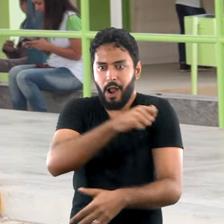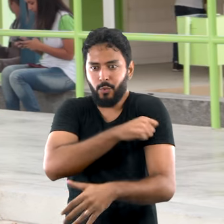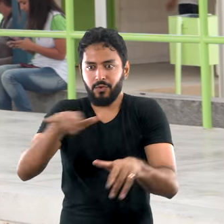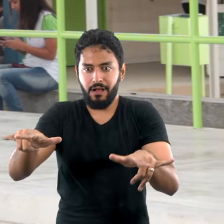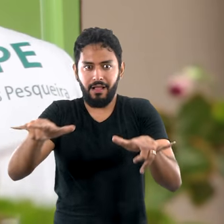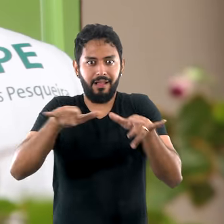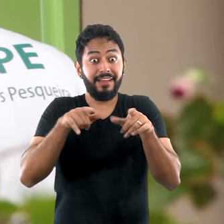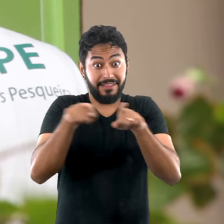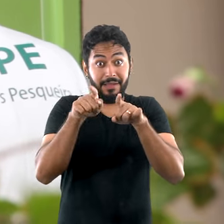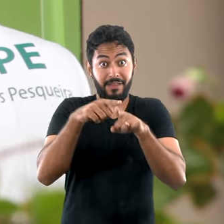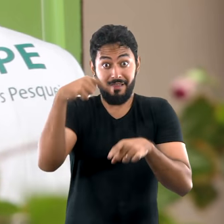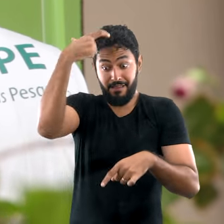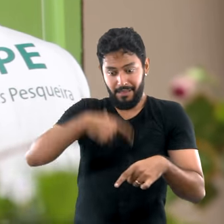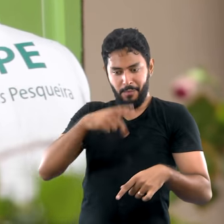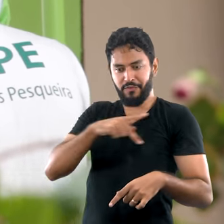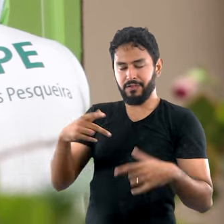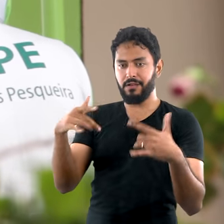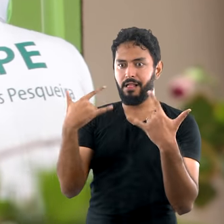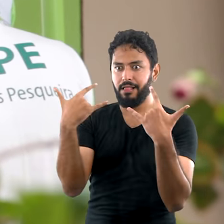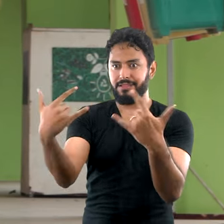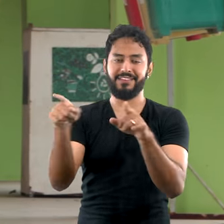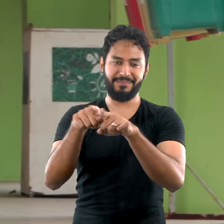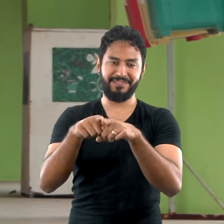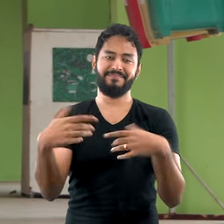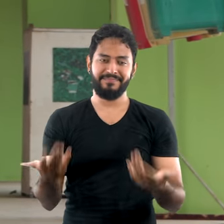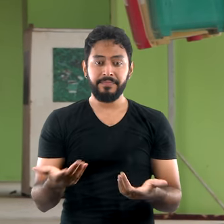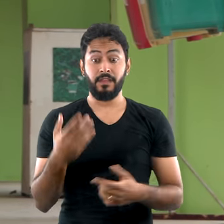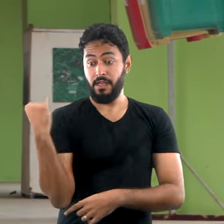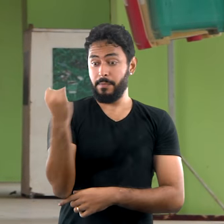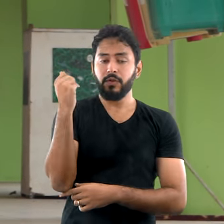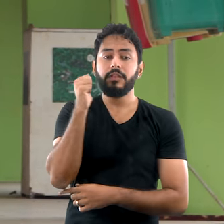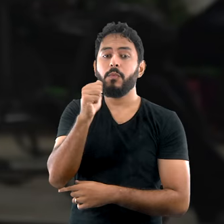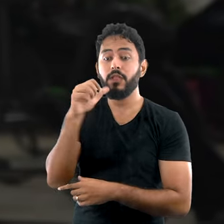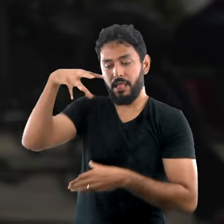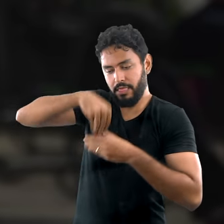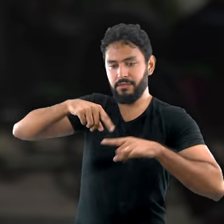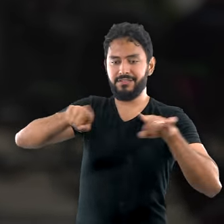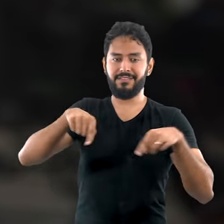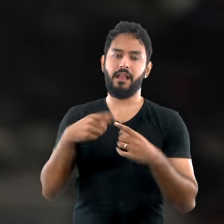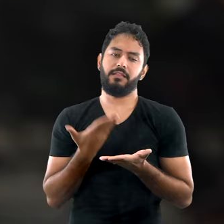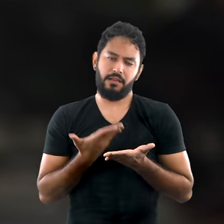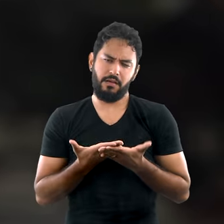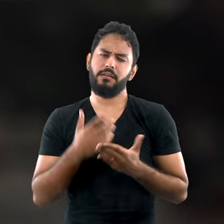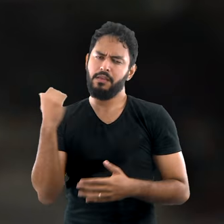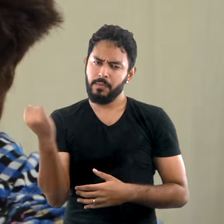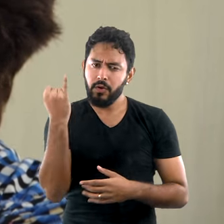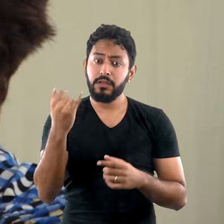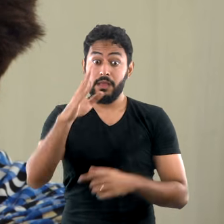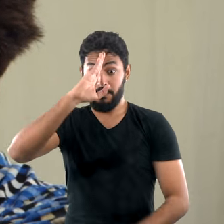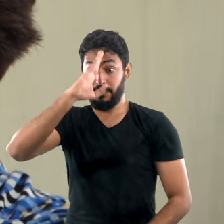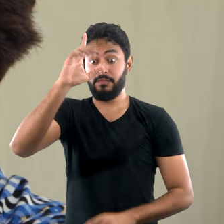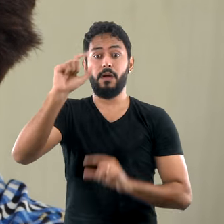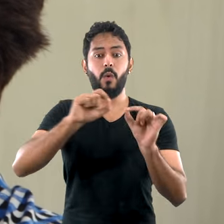e encanta você. Então eu acho que a importância das mulheres em sala de aula, principalmente num momento